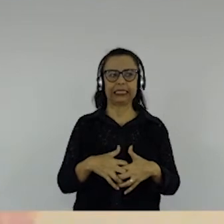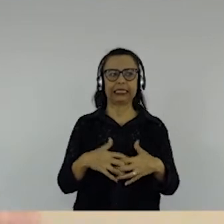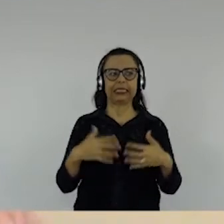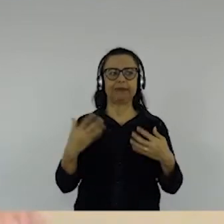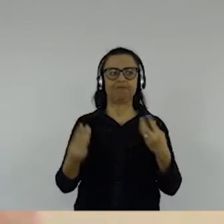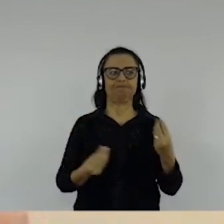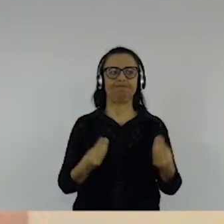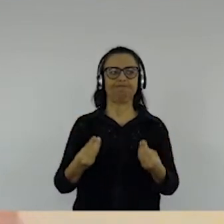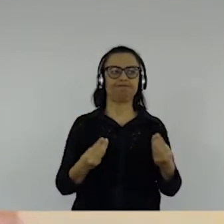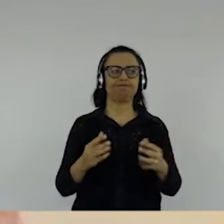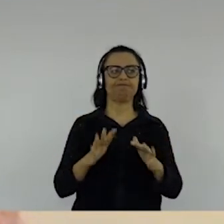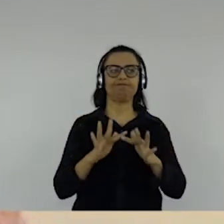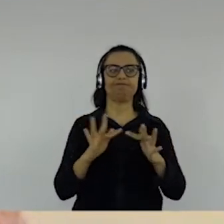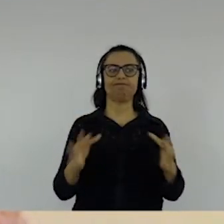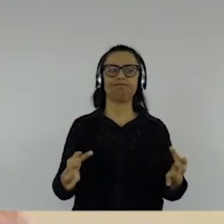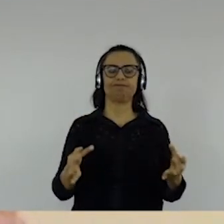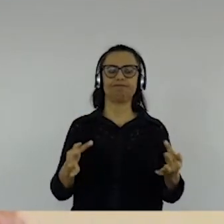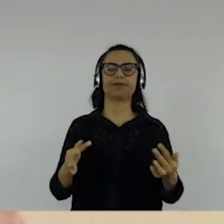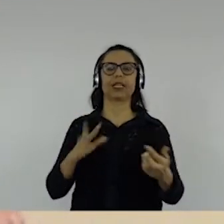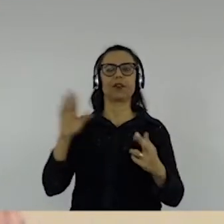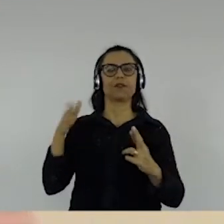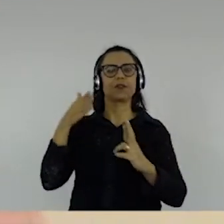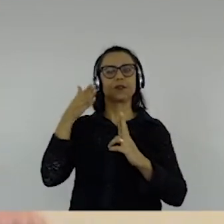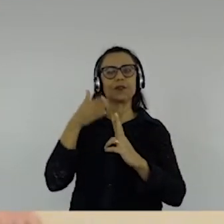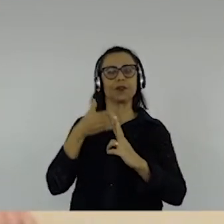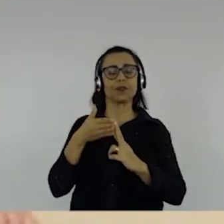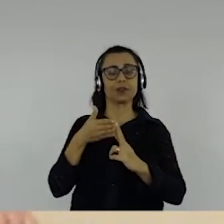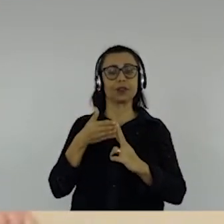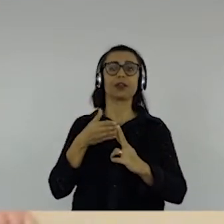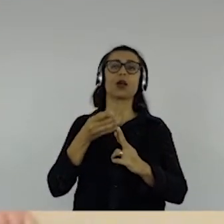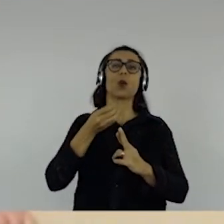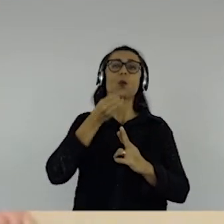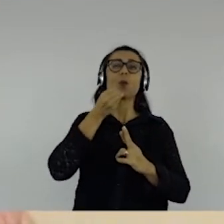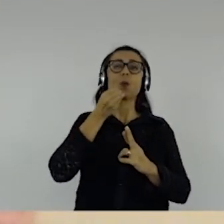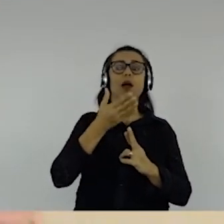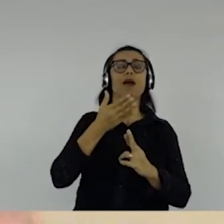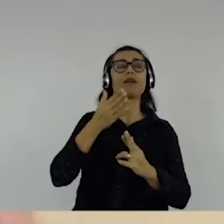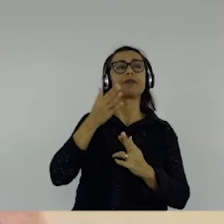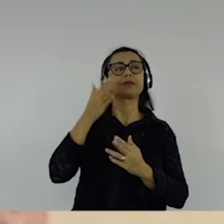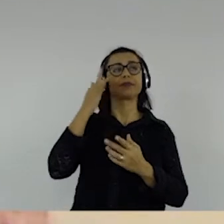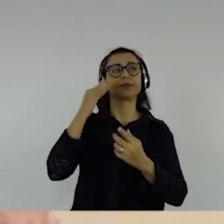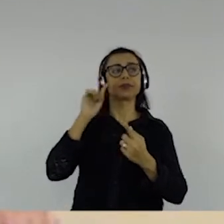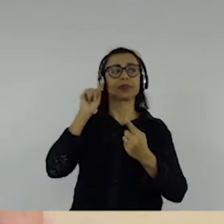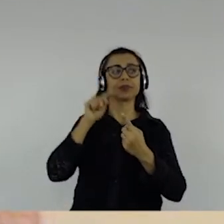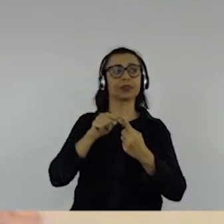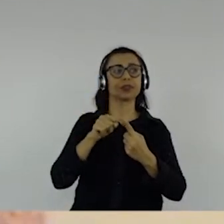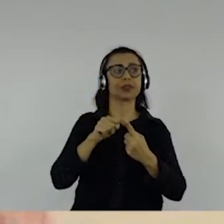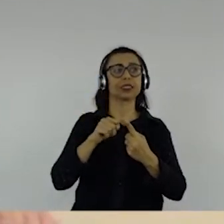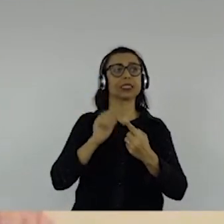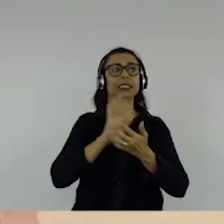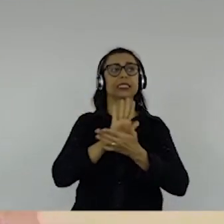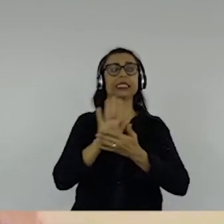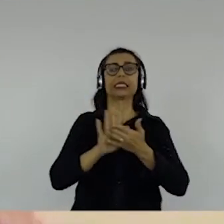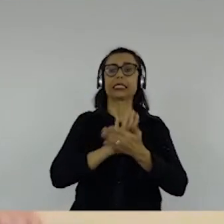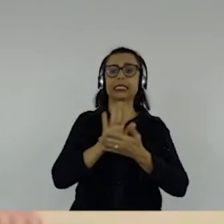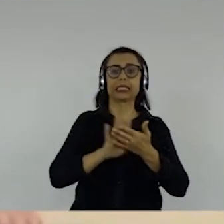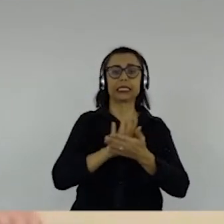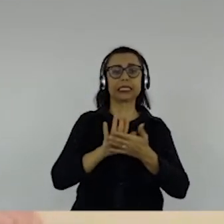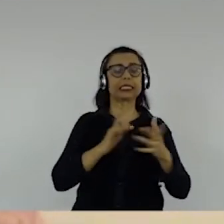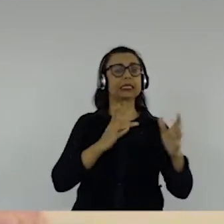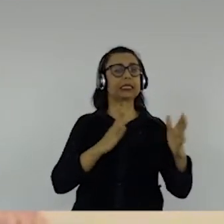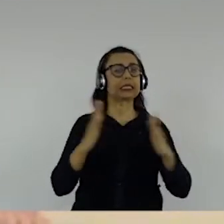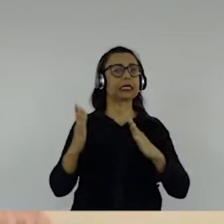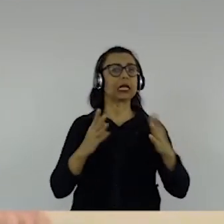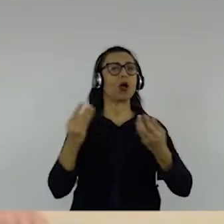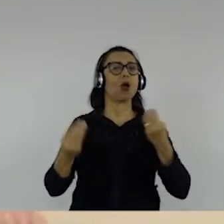da mera referência a uma cláusula geral, como a boa-fé objetiva, e sem um delineamento mais aprofundado